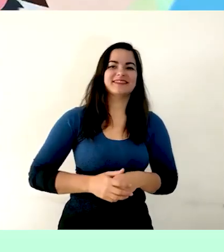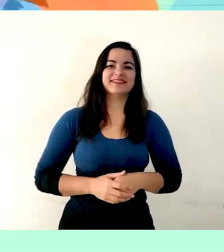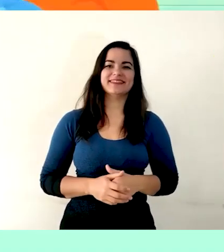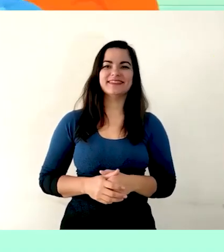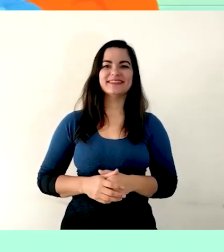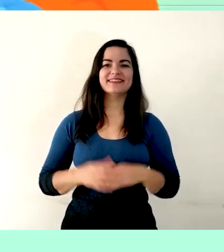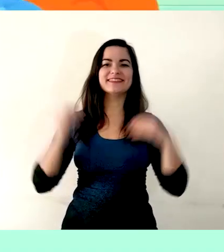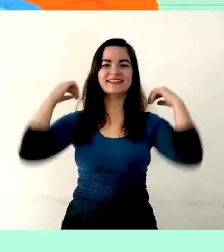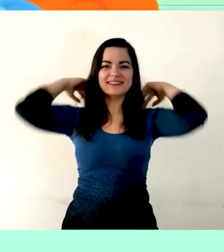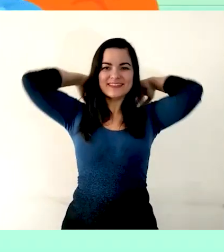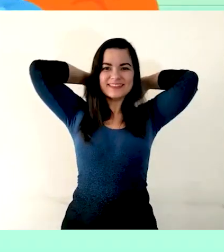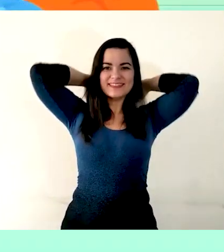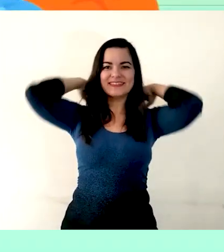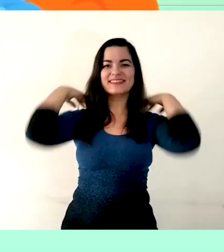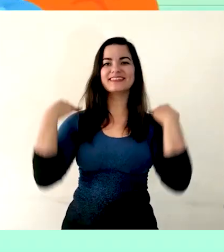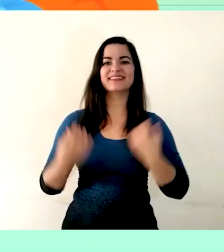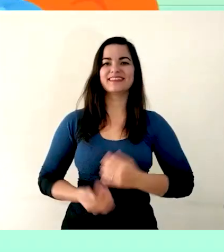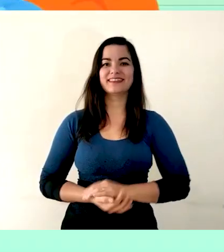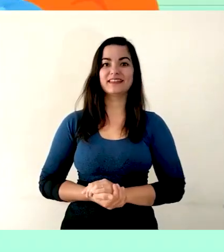novo.